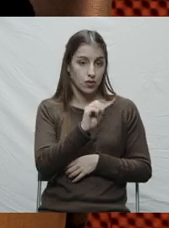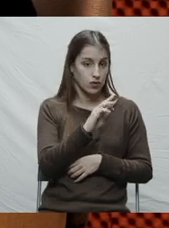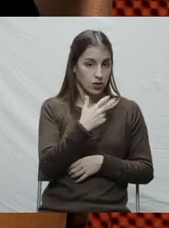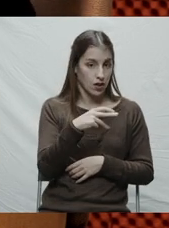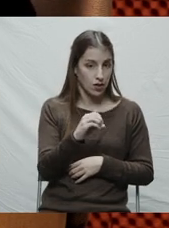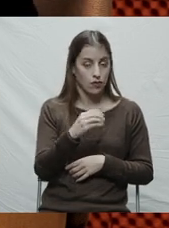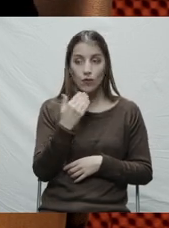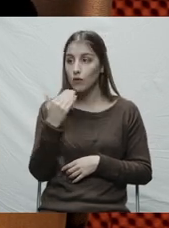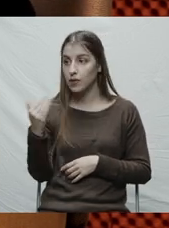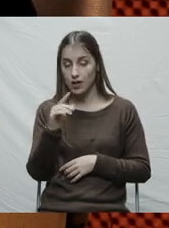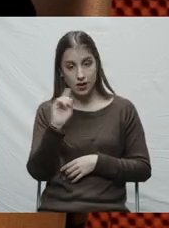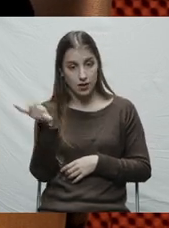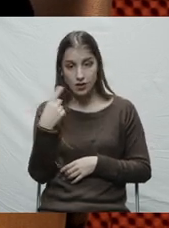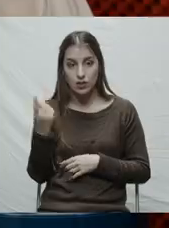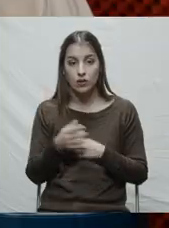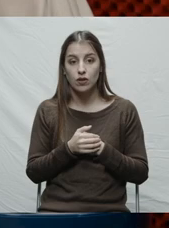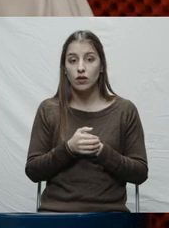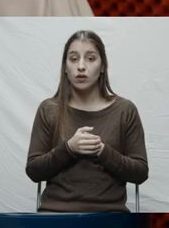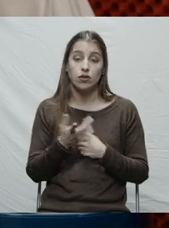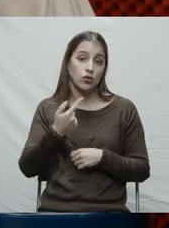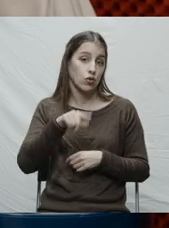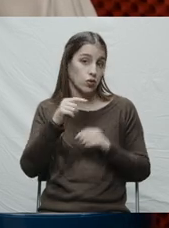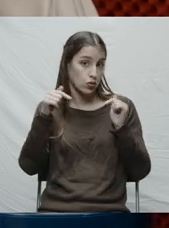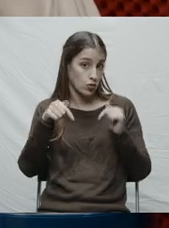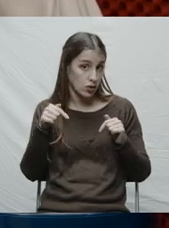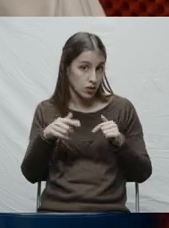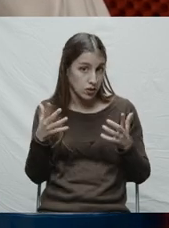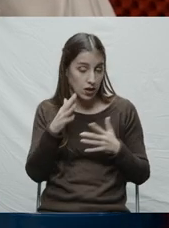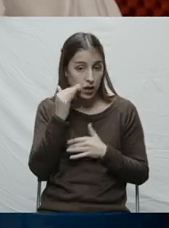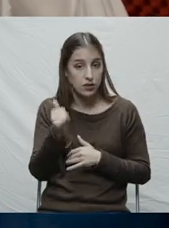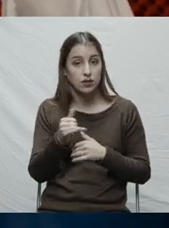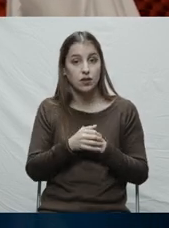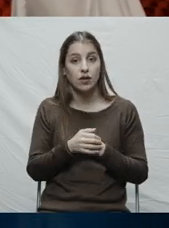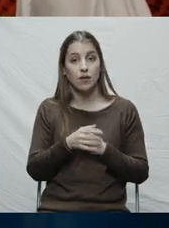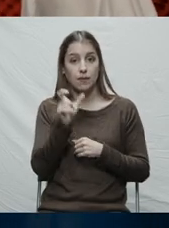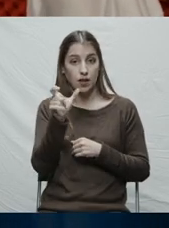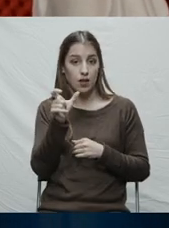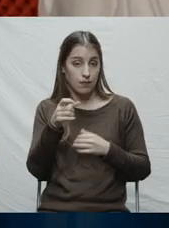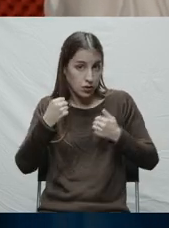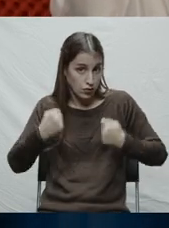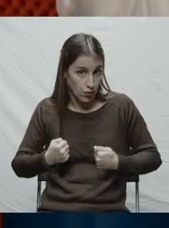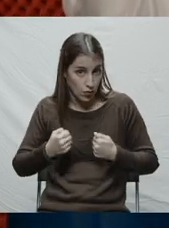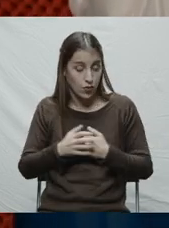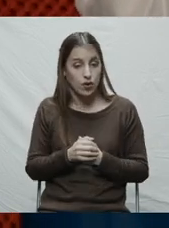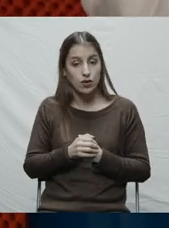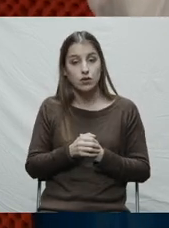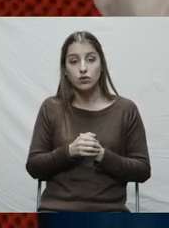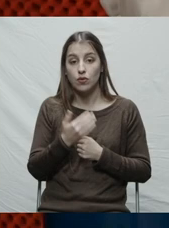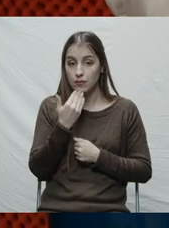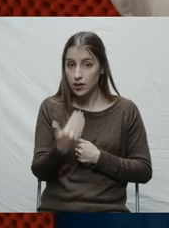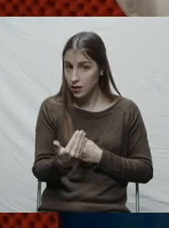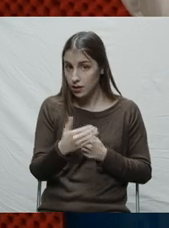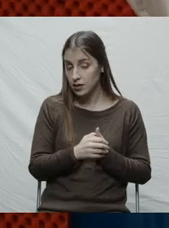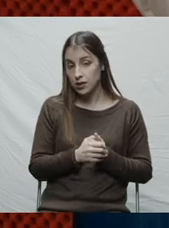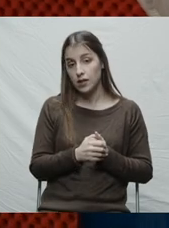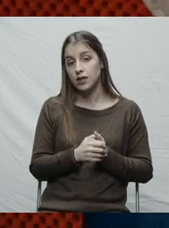e obrigada ao obrigado à Gustavo. Sequoia. Ficamos assim hoje com estas palavras fortes de resiliência, de uma continuidade e de uma curiosidade